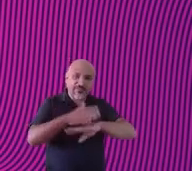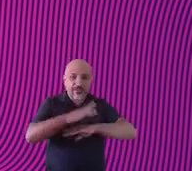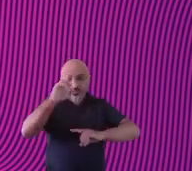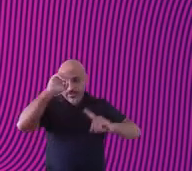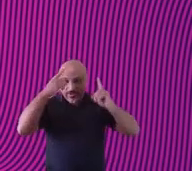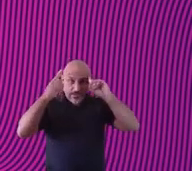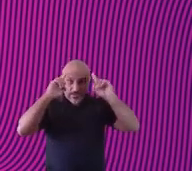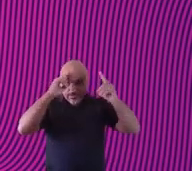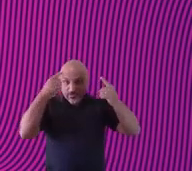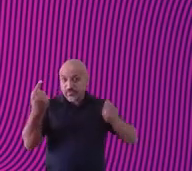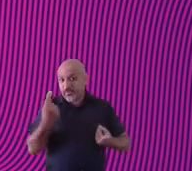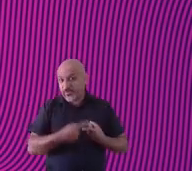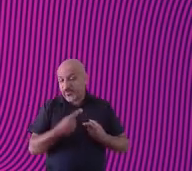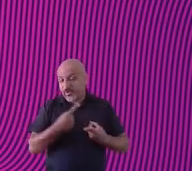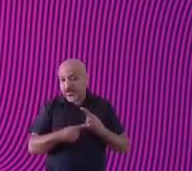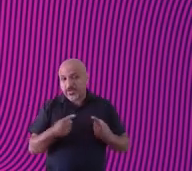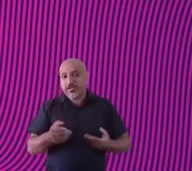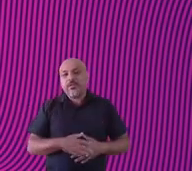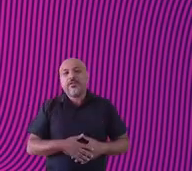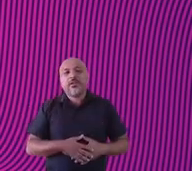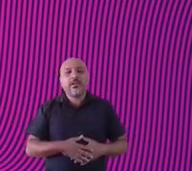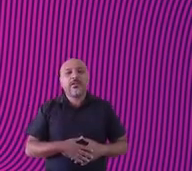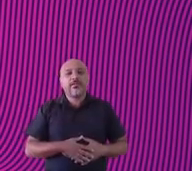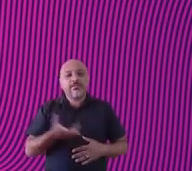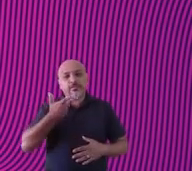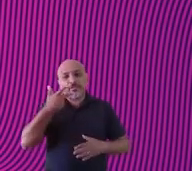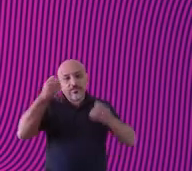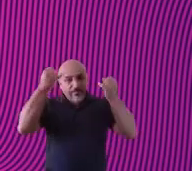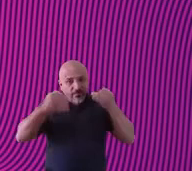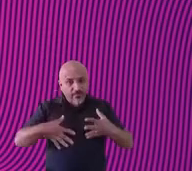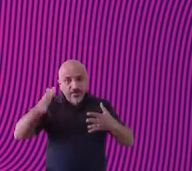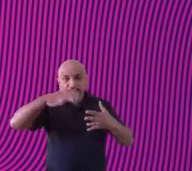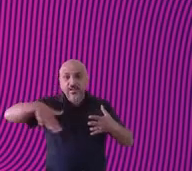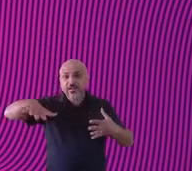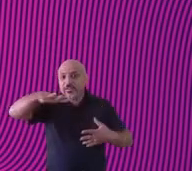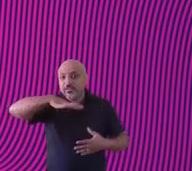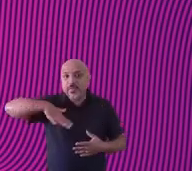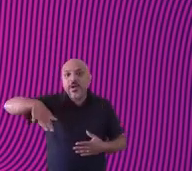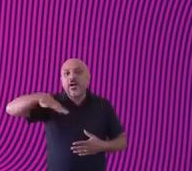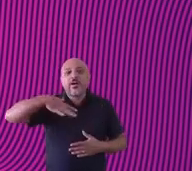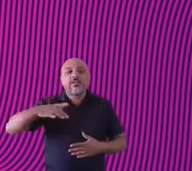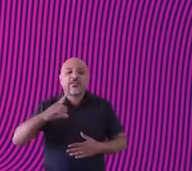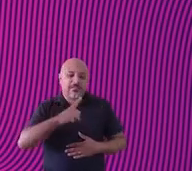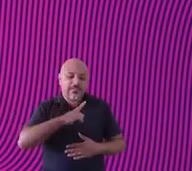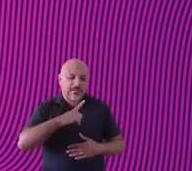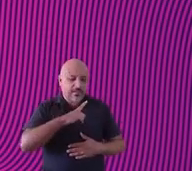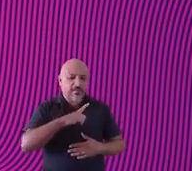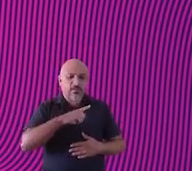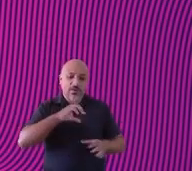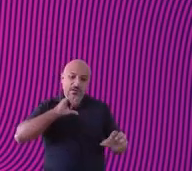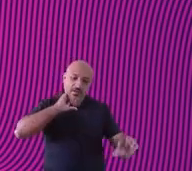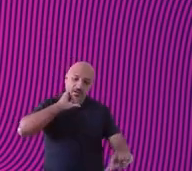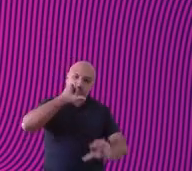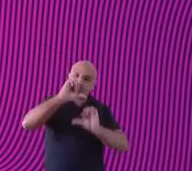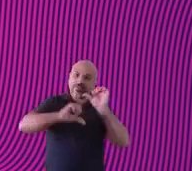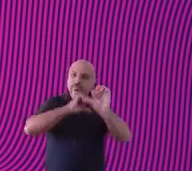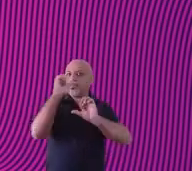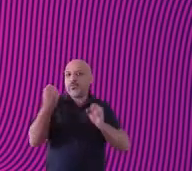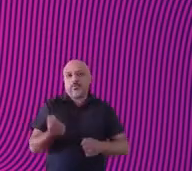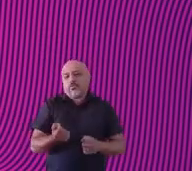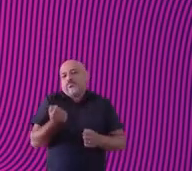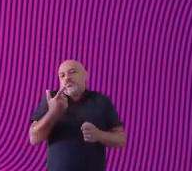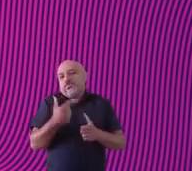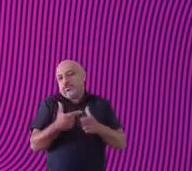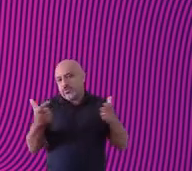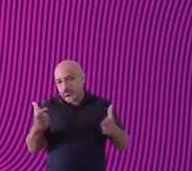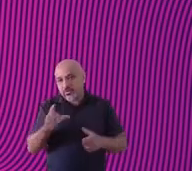dúvidas Porque eu acho que você falou digo assim Melon eu acho que uma área que tem passado por uma transformação absurda assim